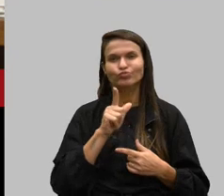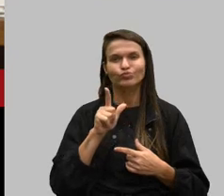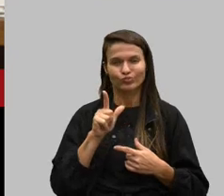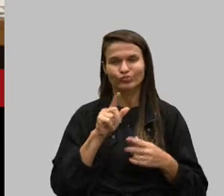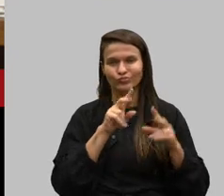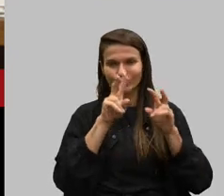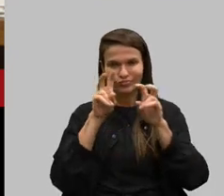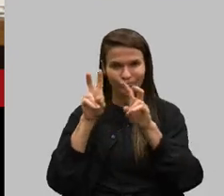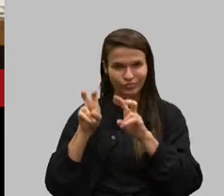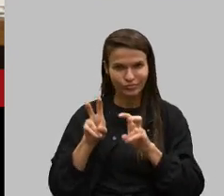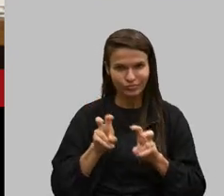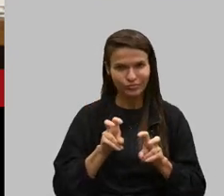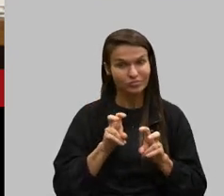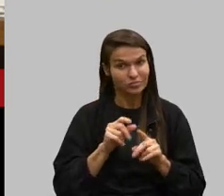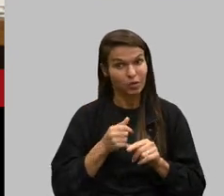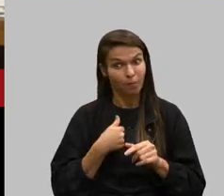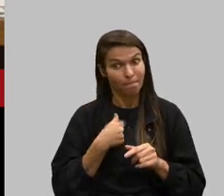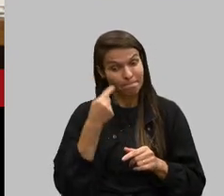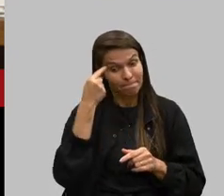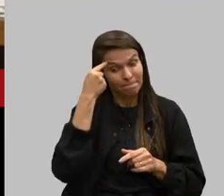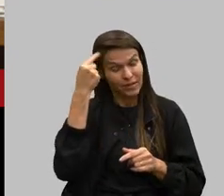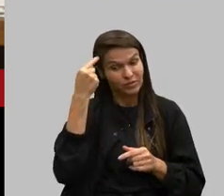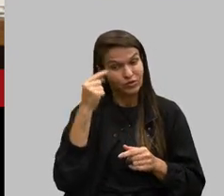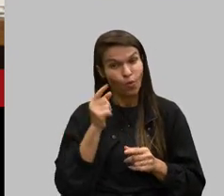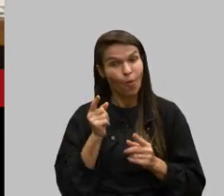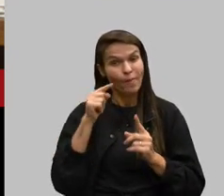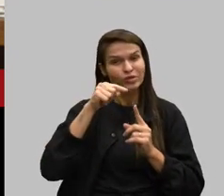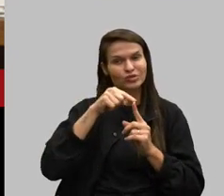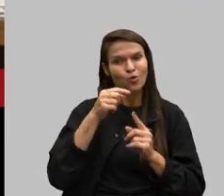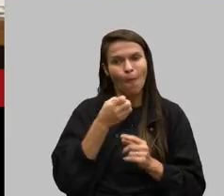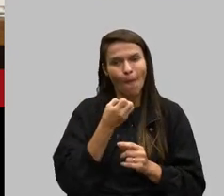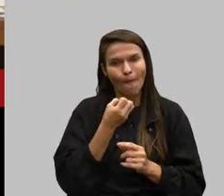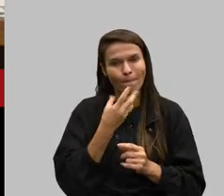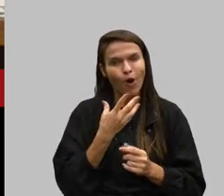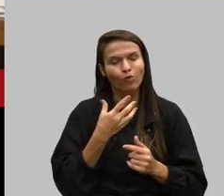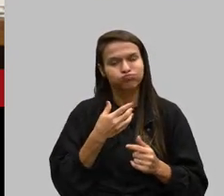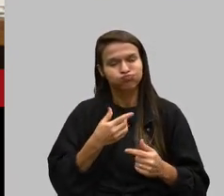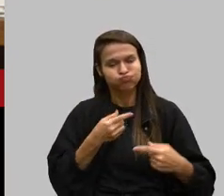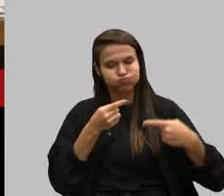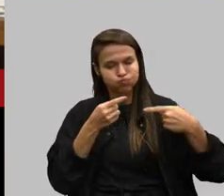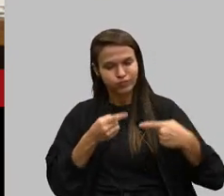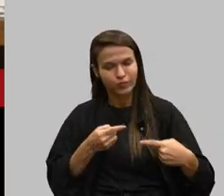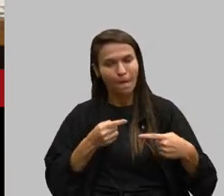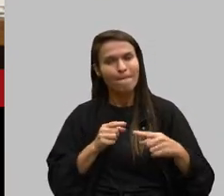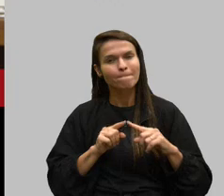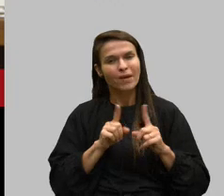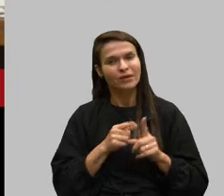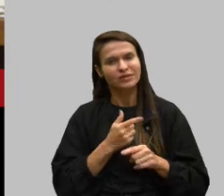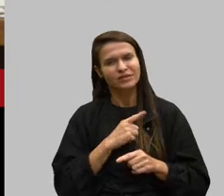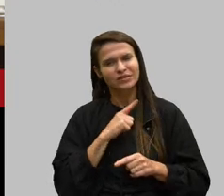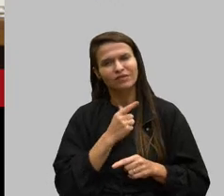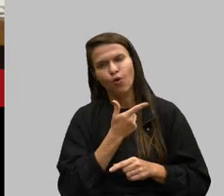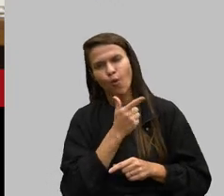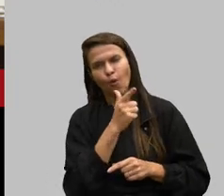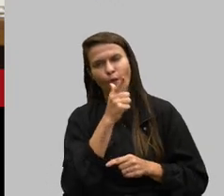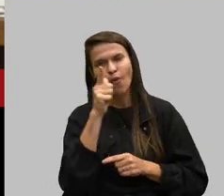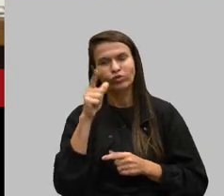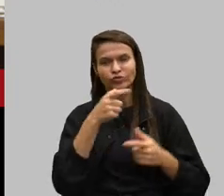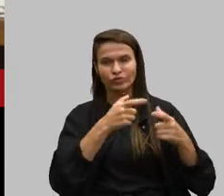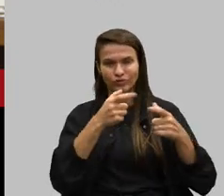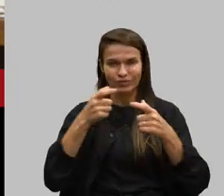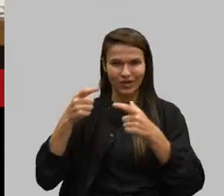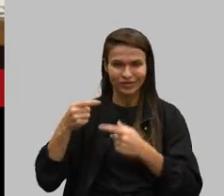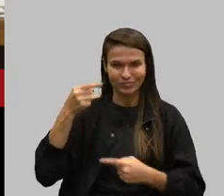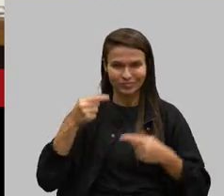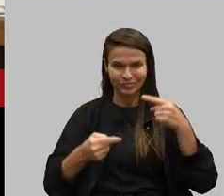combatendo o Bom Combate né que é o que nós sabemos fazer mas teremos outros rounds em outros lugares Obrigado